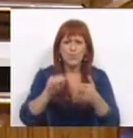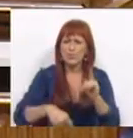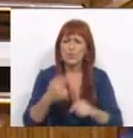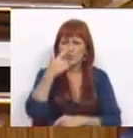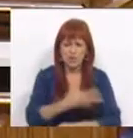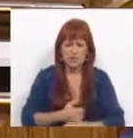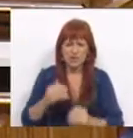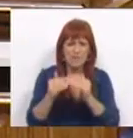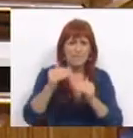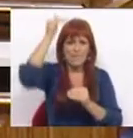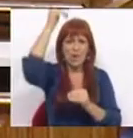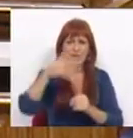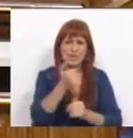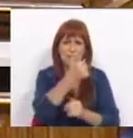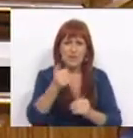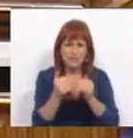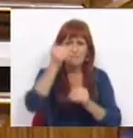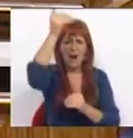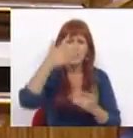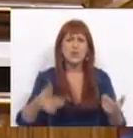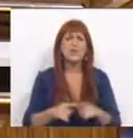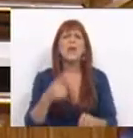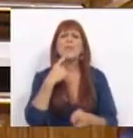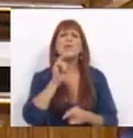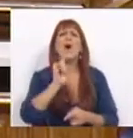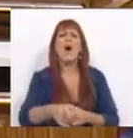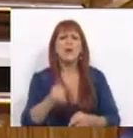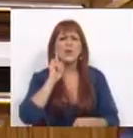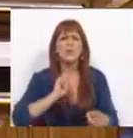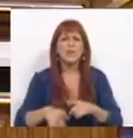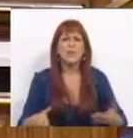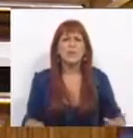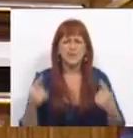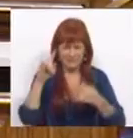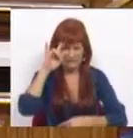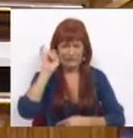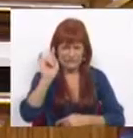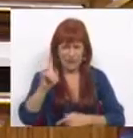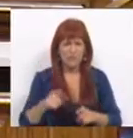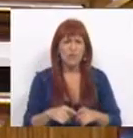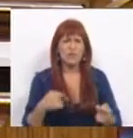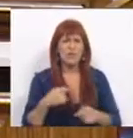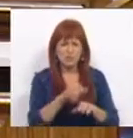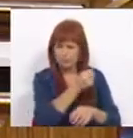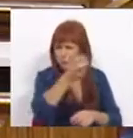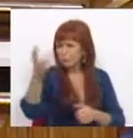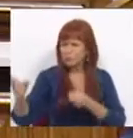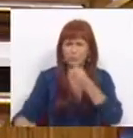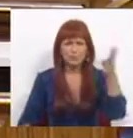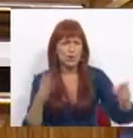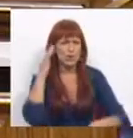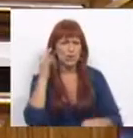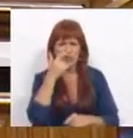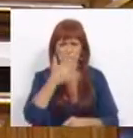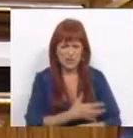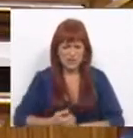de desempregados maiores de 55 anos. E a pergunta é esta, Senhora Deputada. Tem ideia do universo ou do número